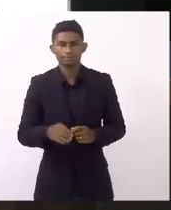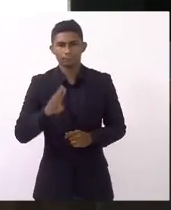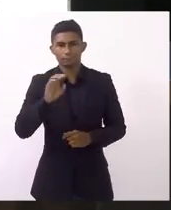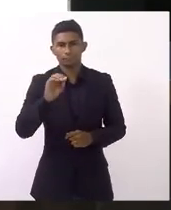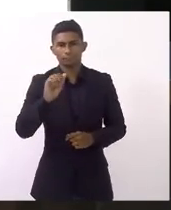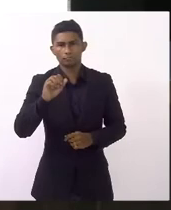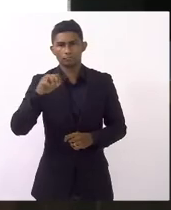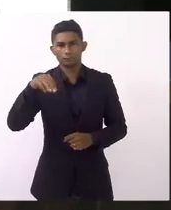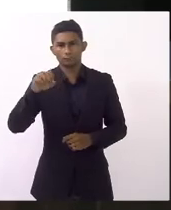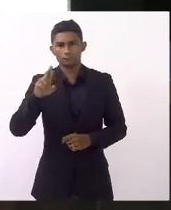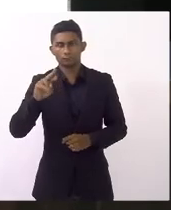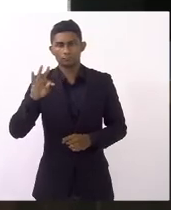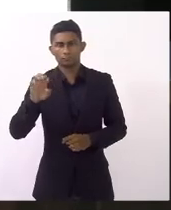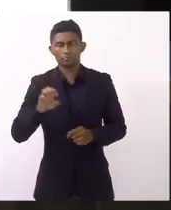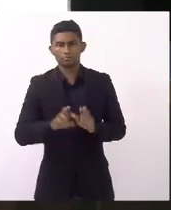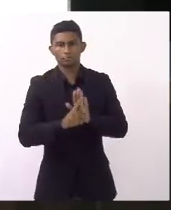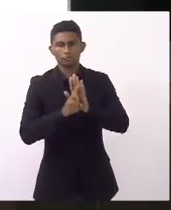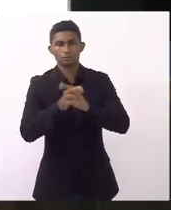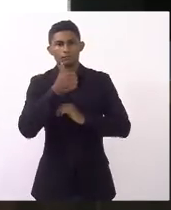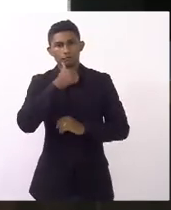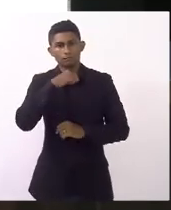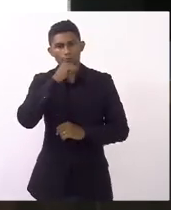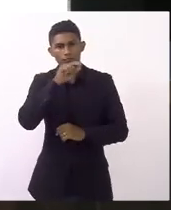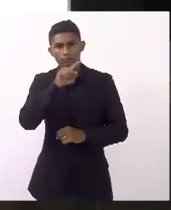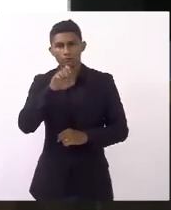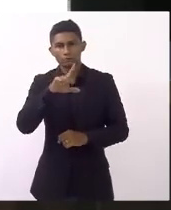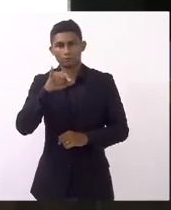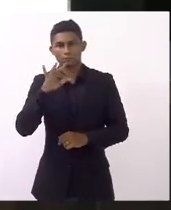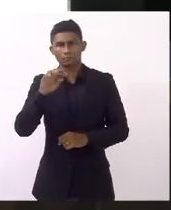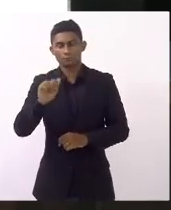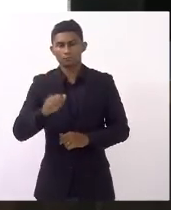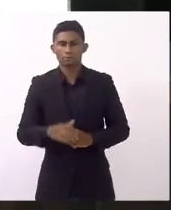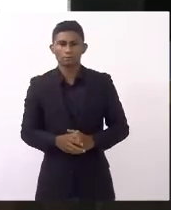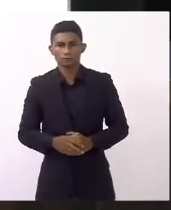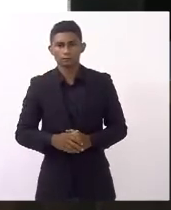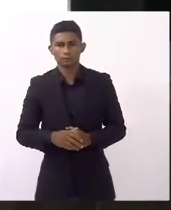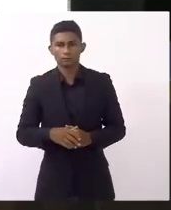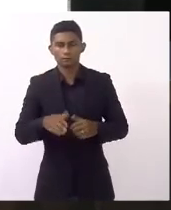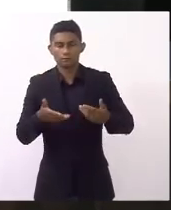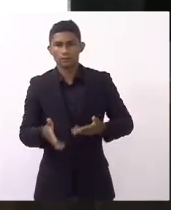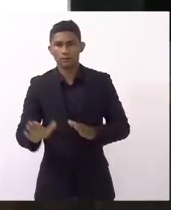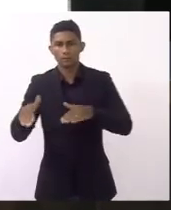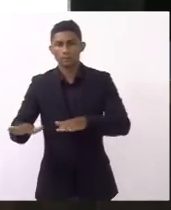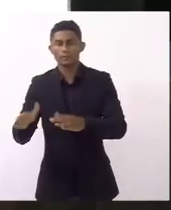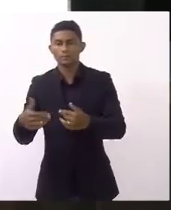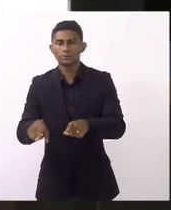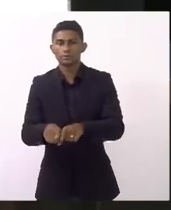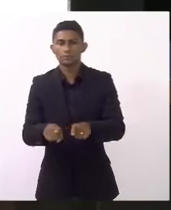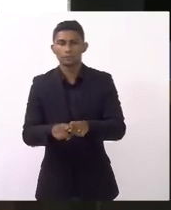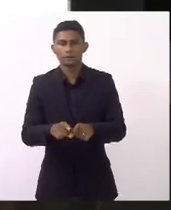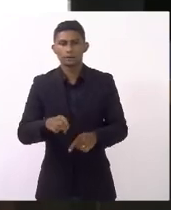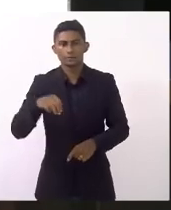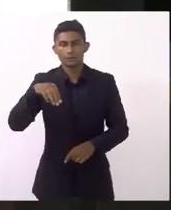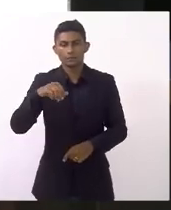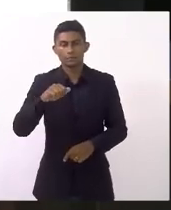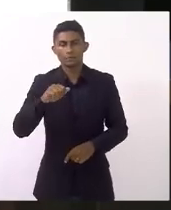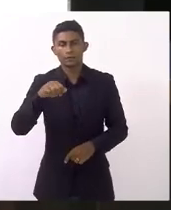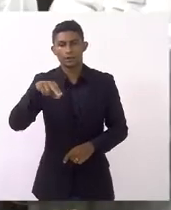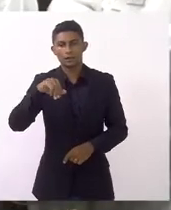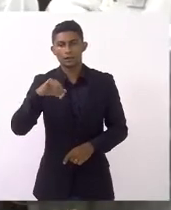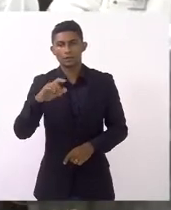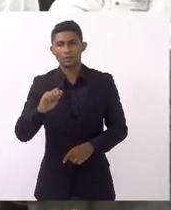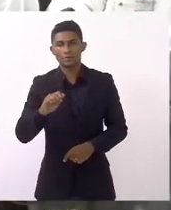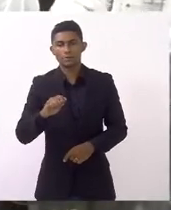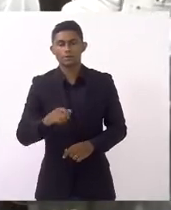Morte representada pela mãe Celita de manjar e mãe Nice de olhar a